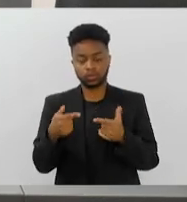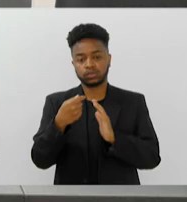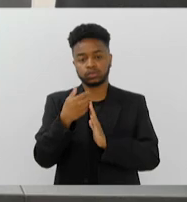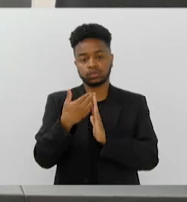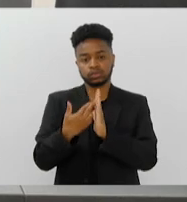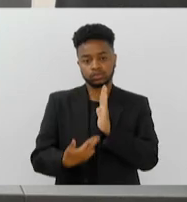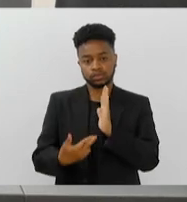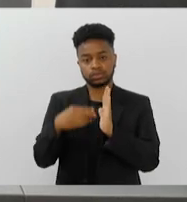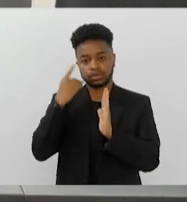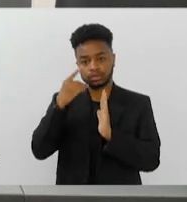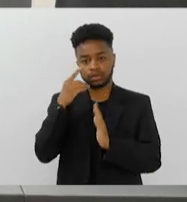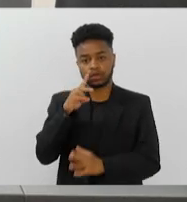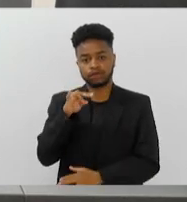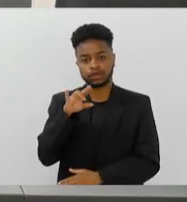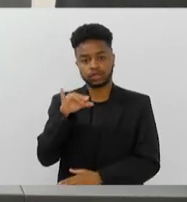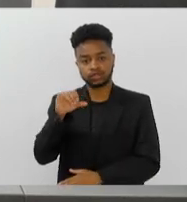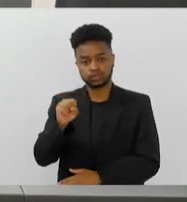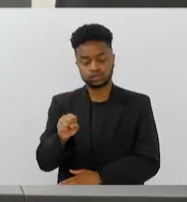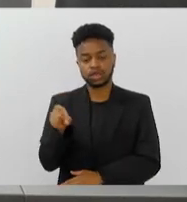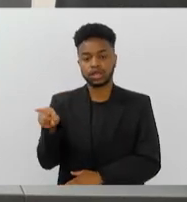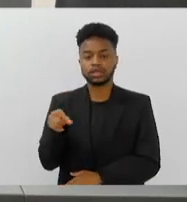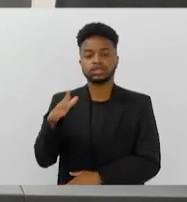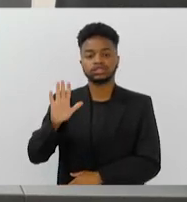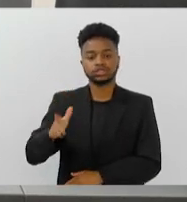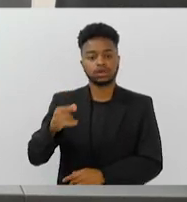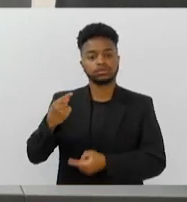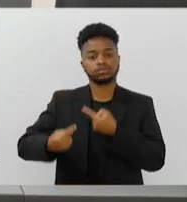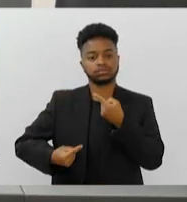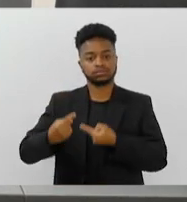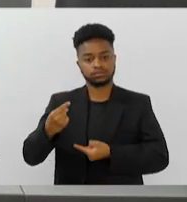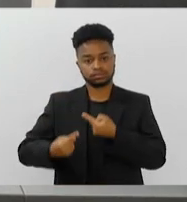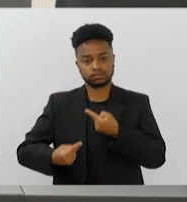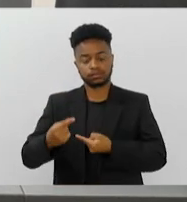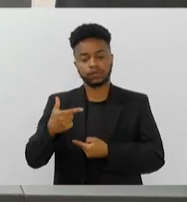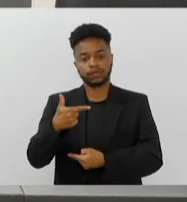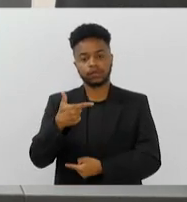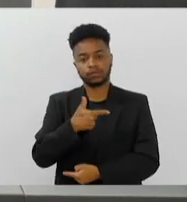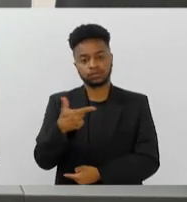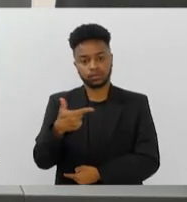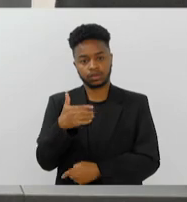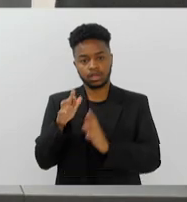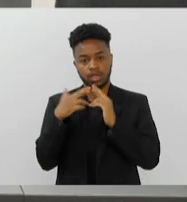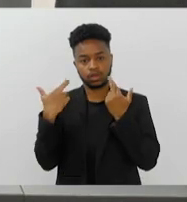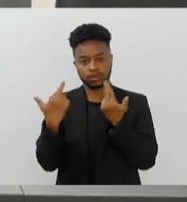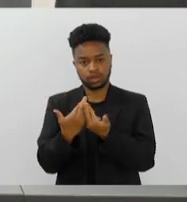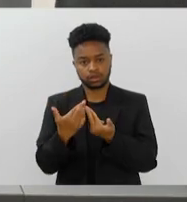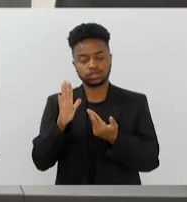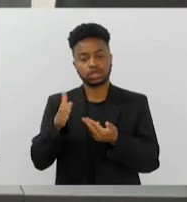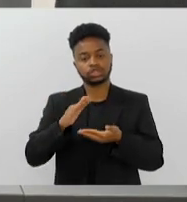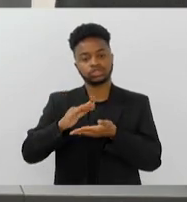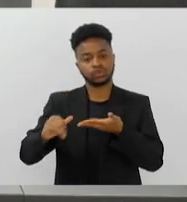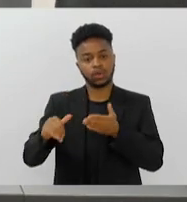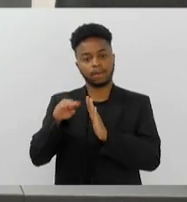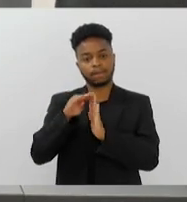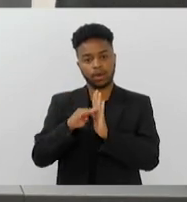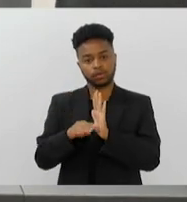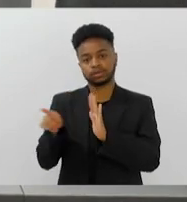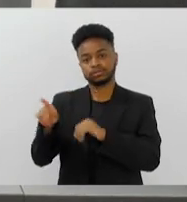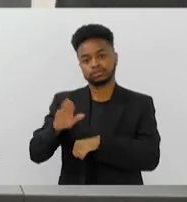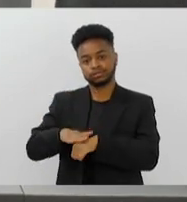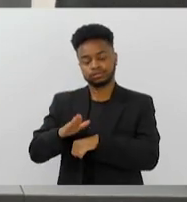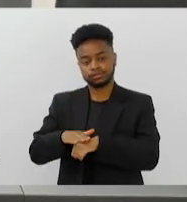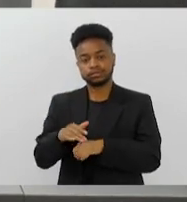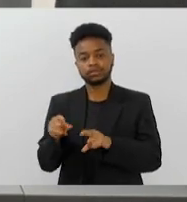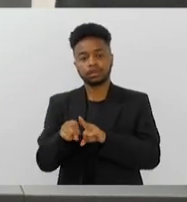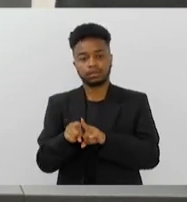deputado Vinícius Cozolino. Ele já entrou numa discussão na 22ª reunião ordinária, foi retirado de pauta pelo próprio relator,